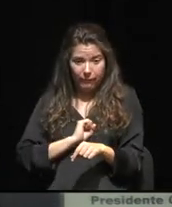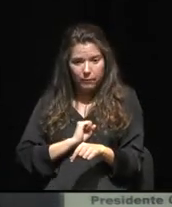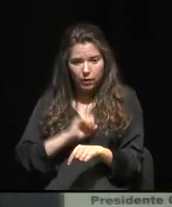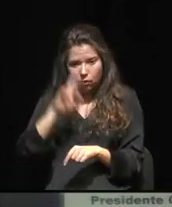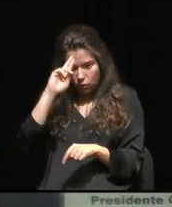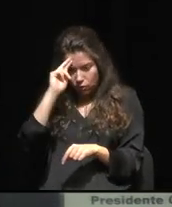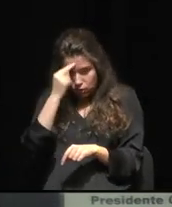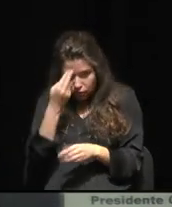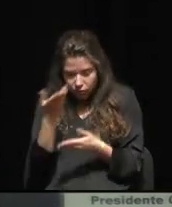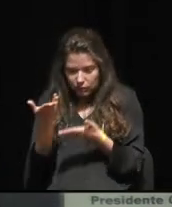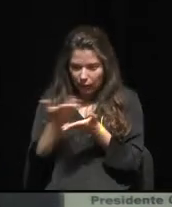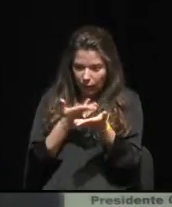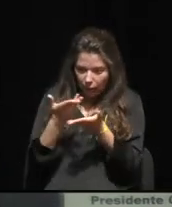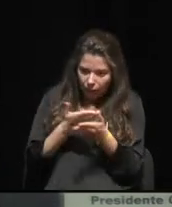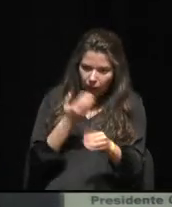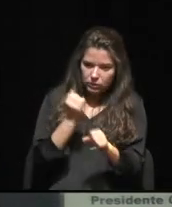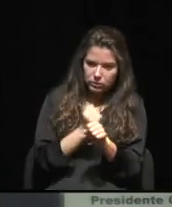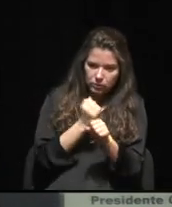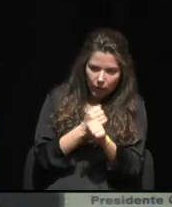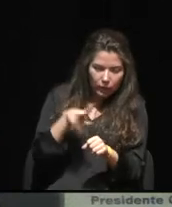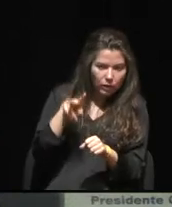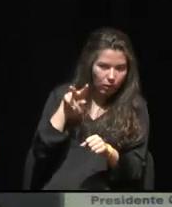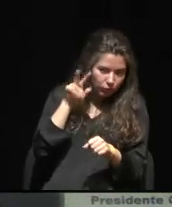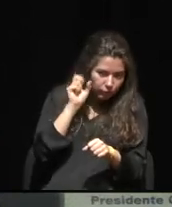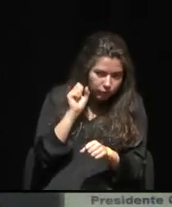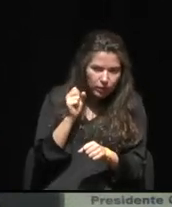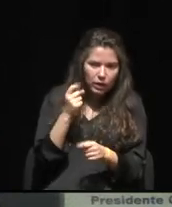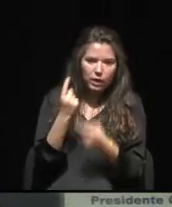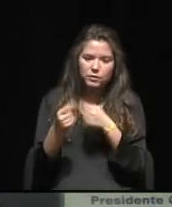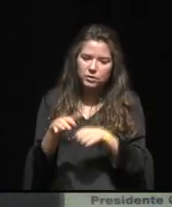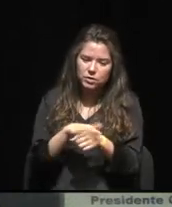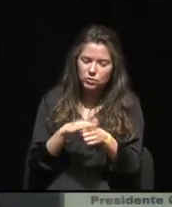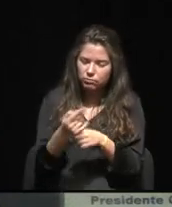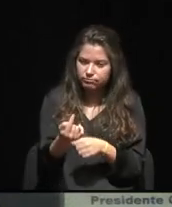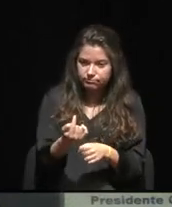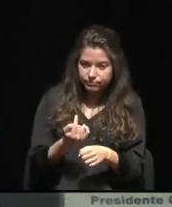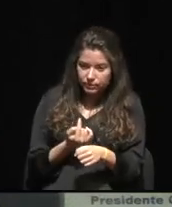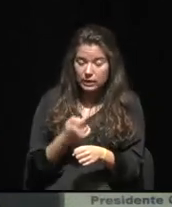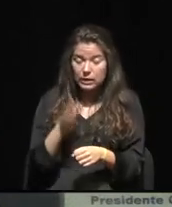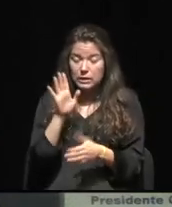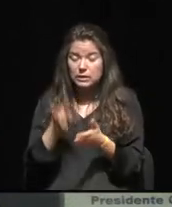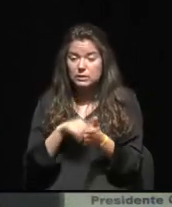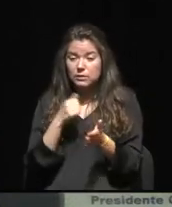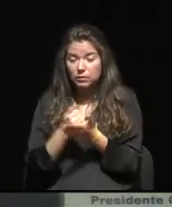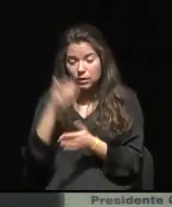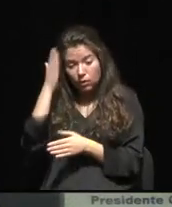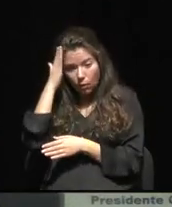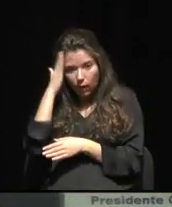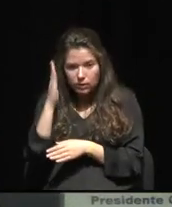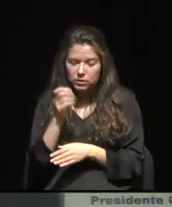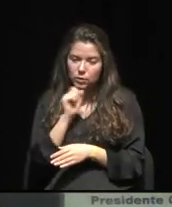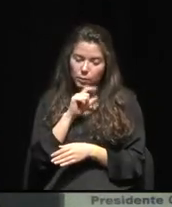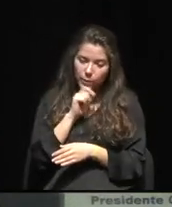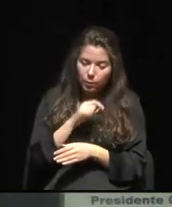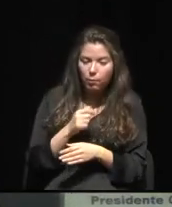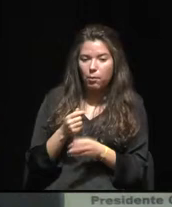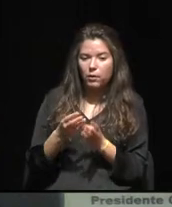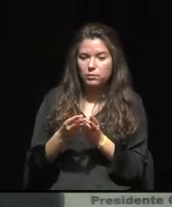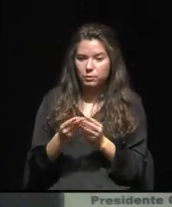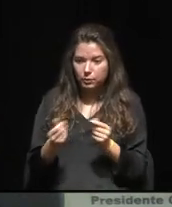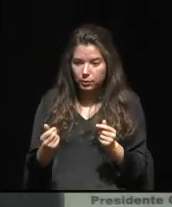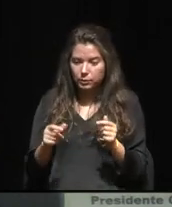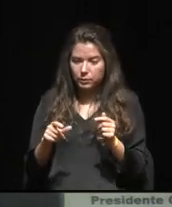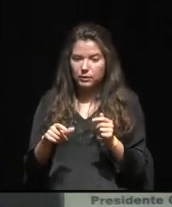de concertação com os trabalhadores de os ouvir muitas vezes trazem situações sempre que eu entendo que são atendíveis e e